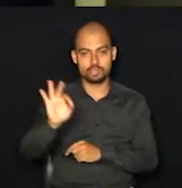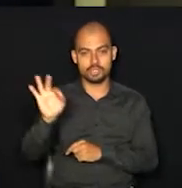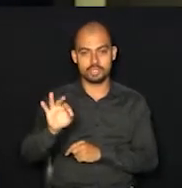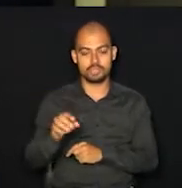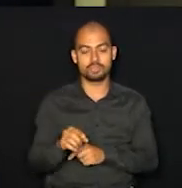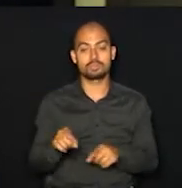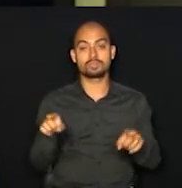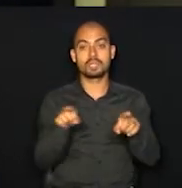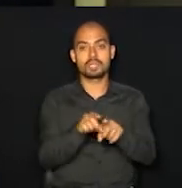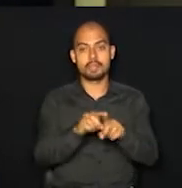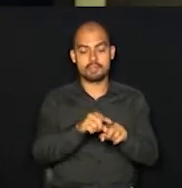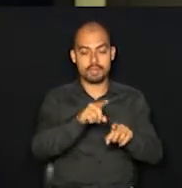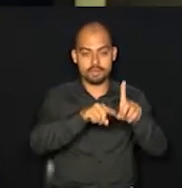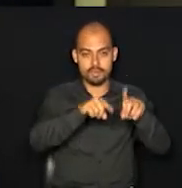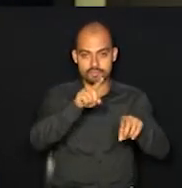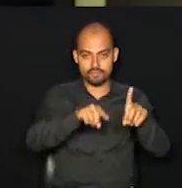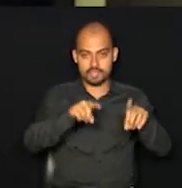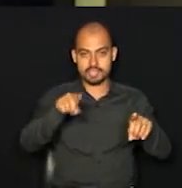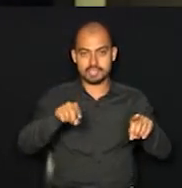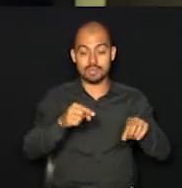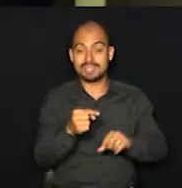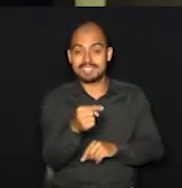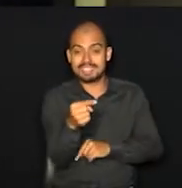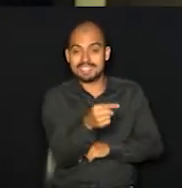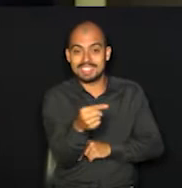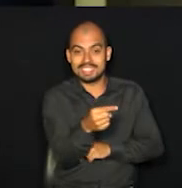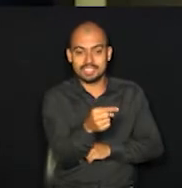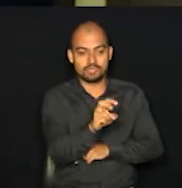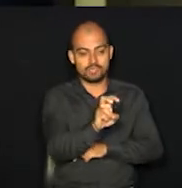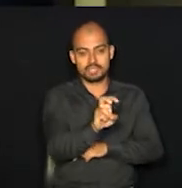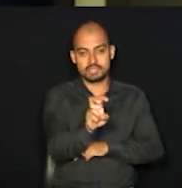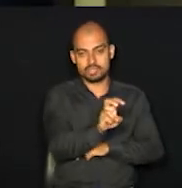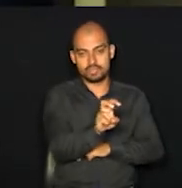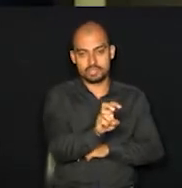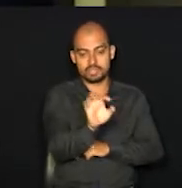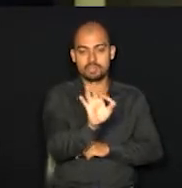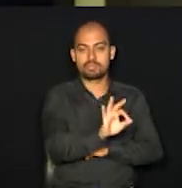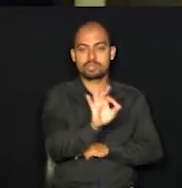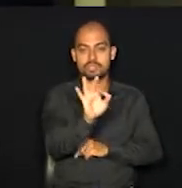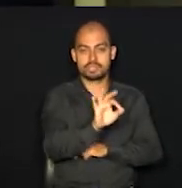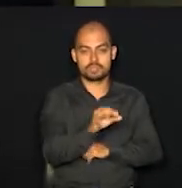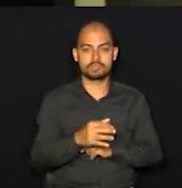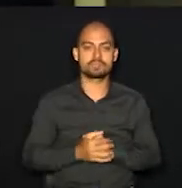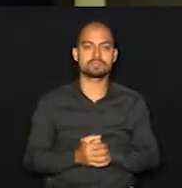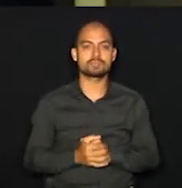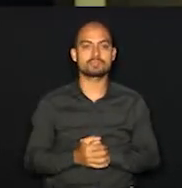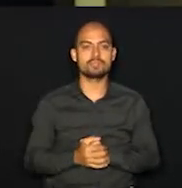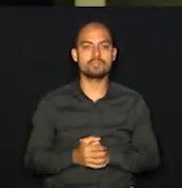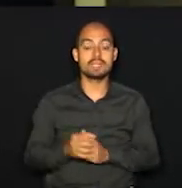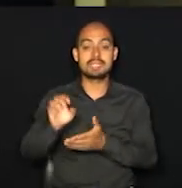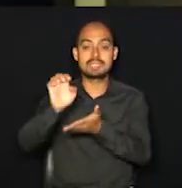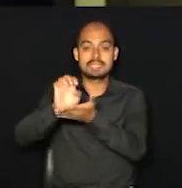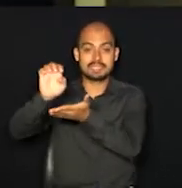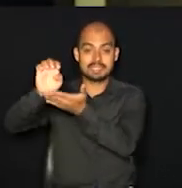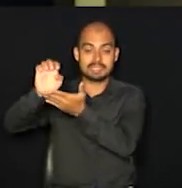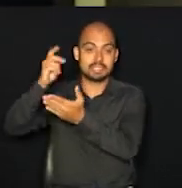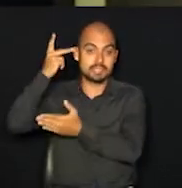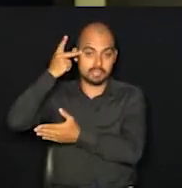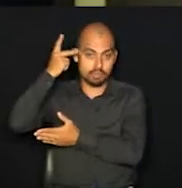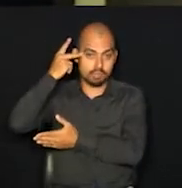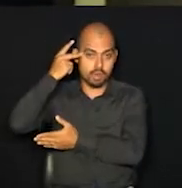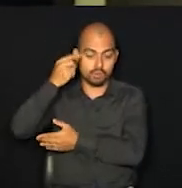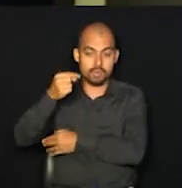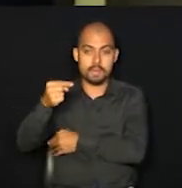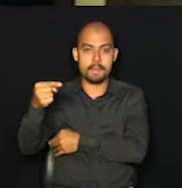variação negativa de casos de 55%. No estado de São Paulo, menos 12%, essa é